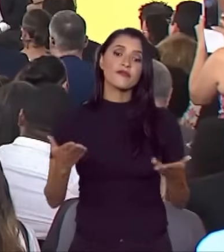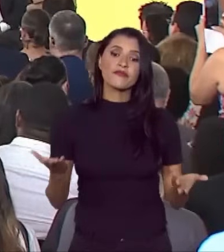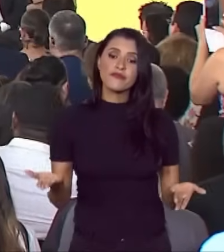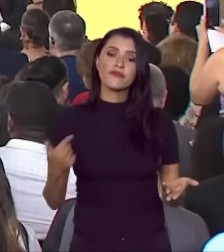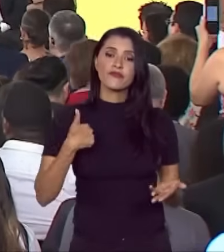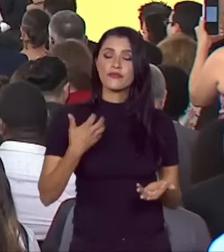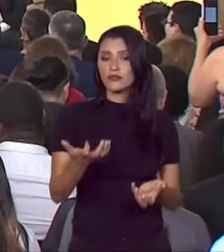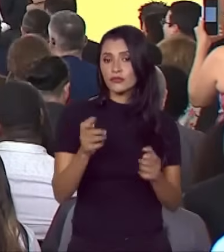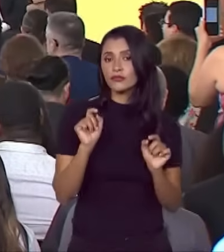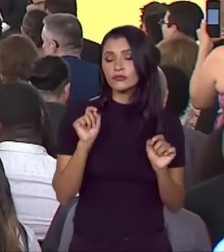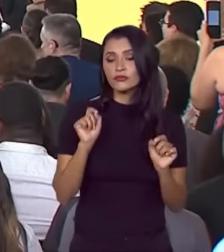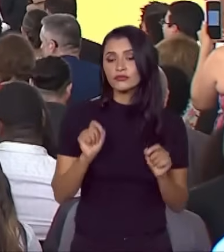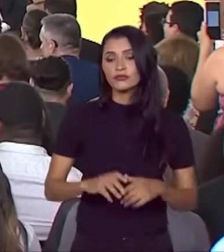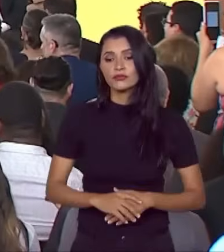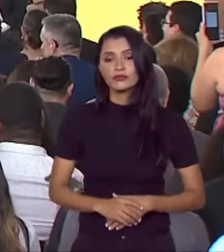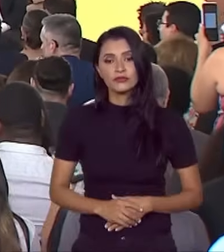Eu quero